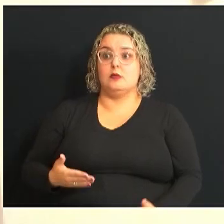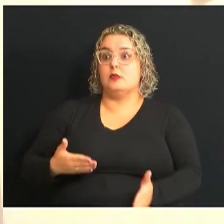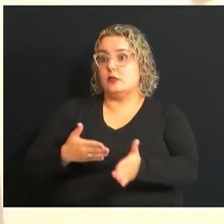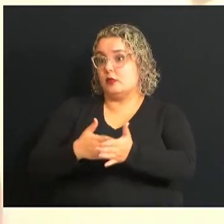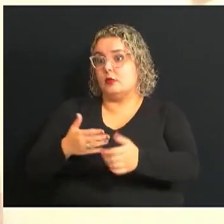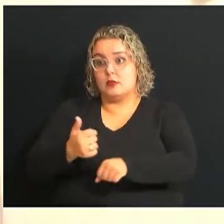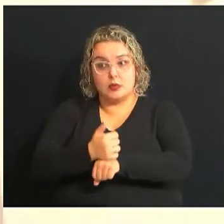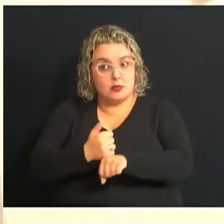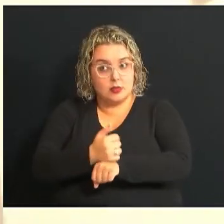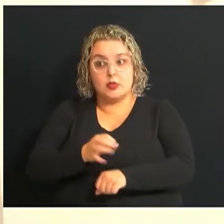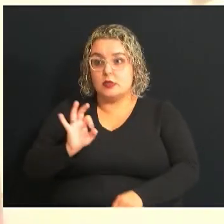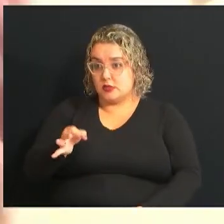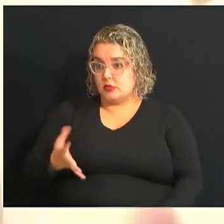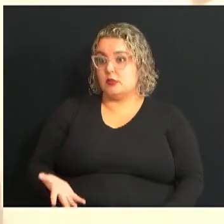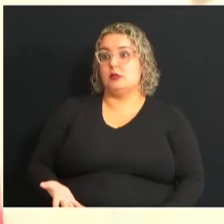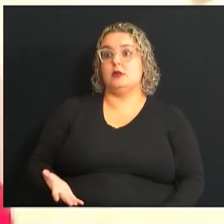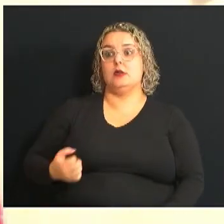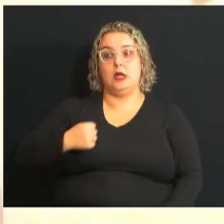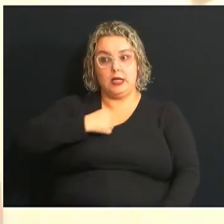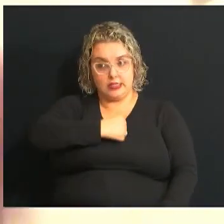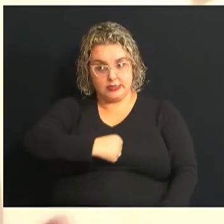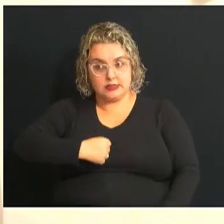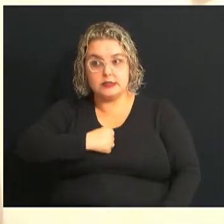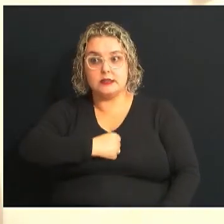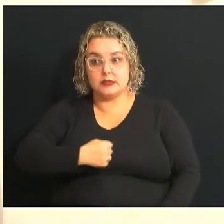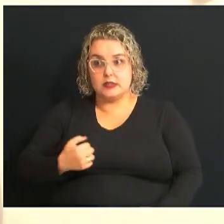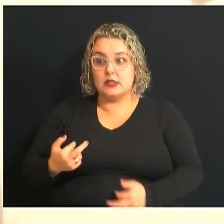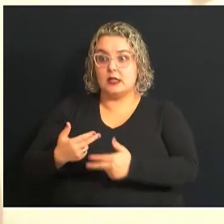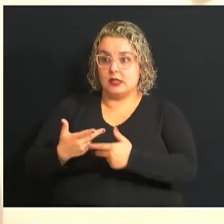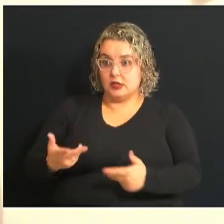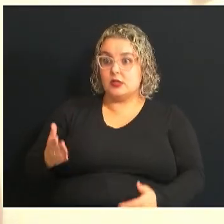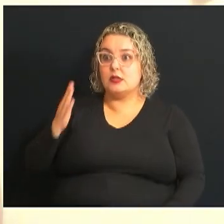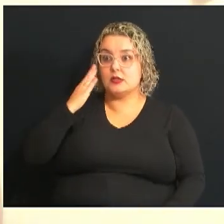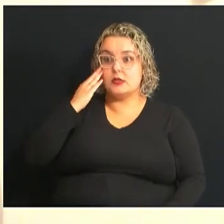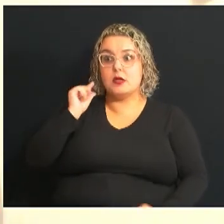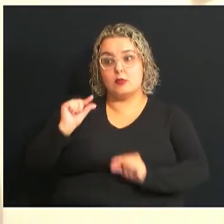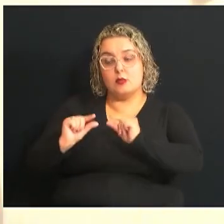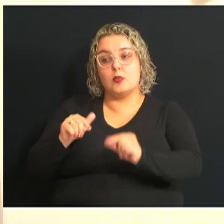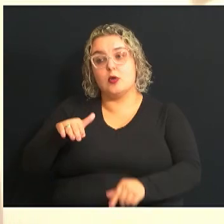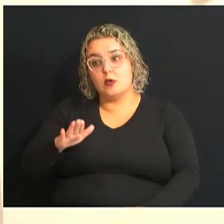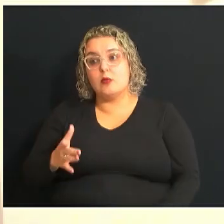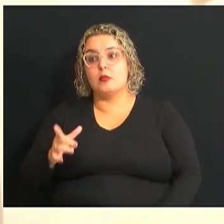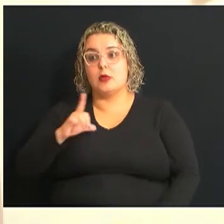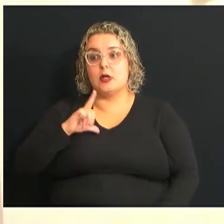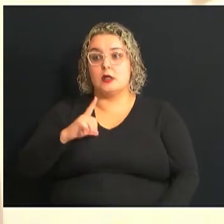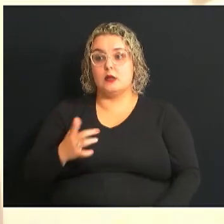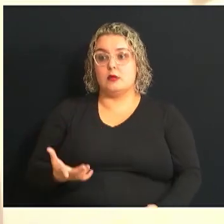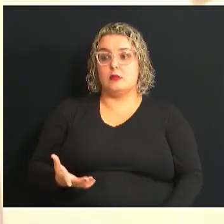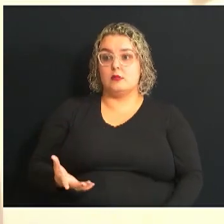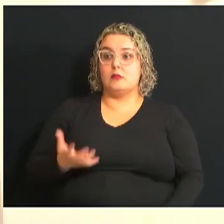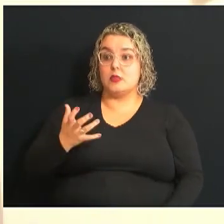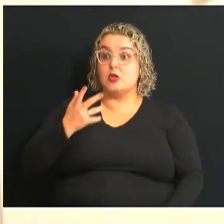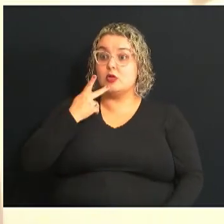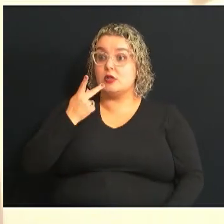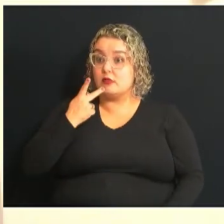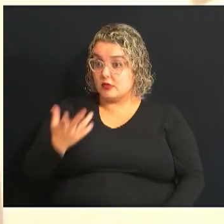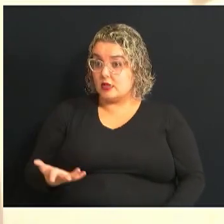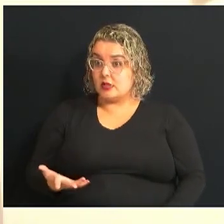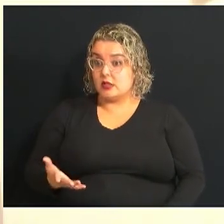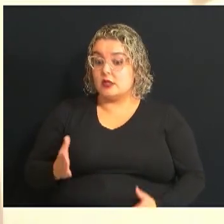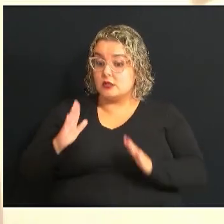dúvida, a saudade, essas coisas que a gente já sabe um pouco mais, né, que elas têm, mas eu queria muito falar esse